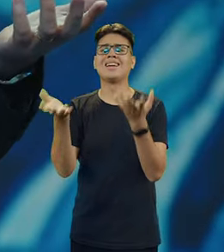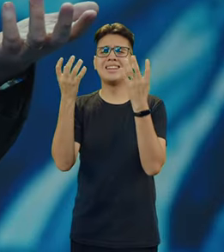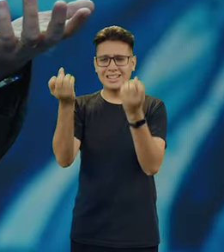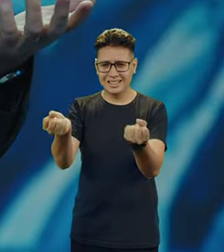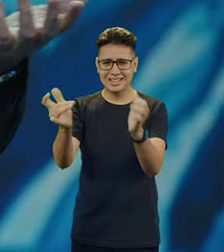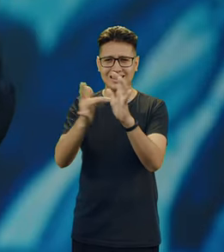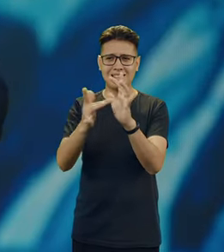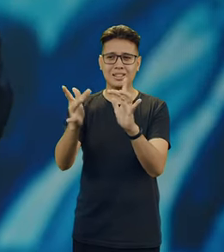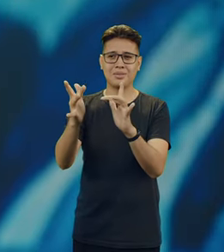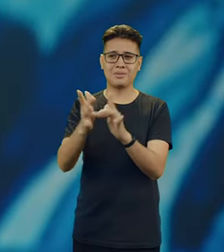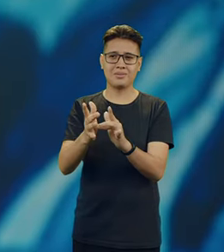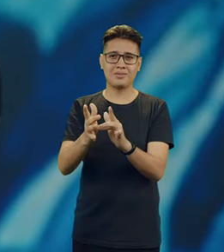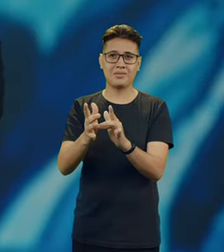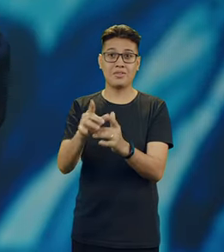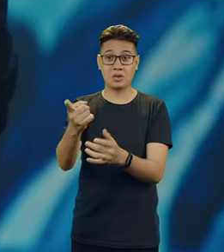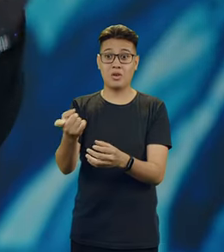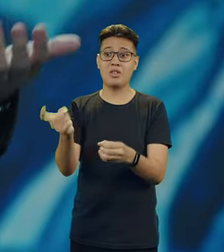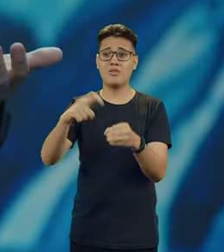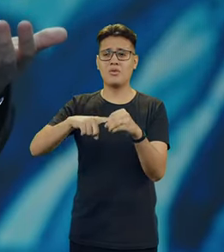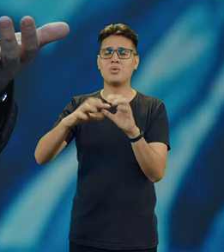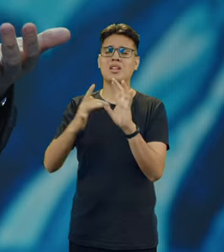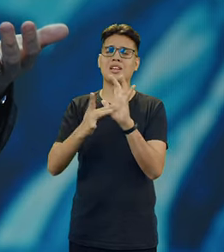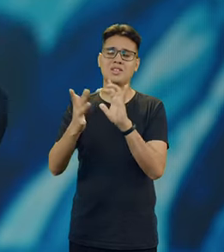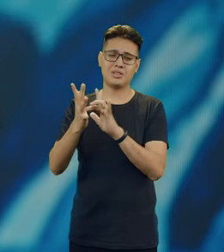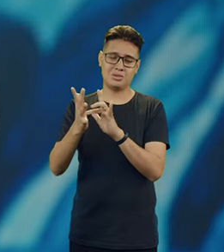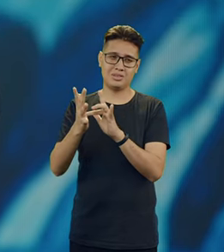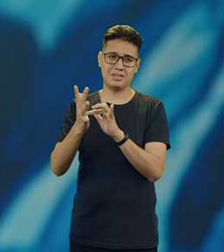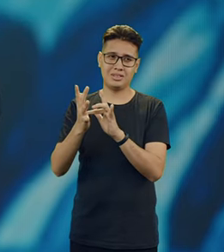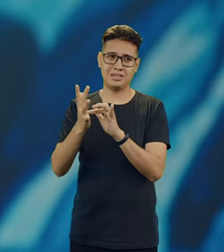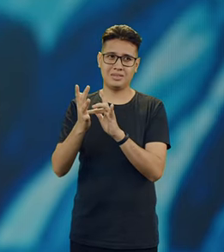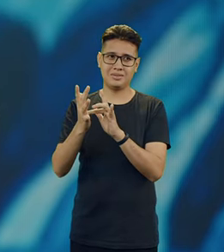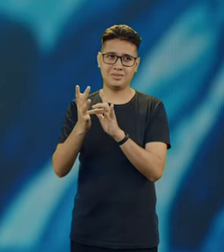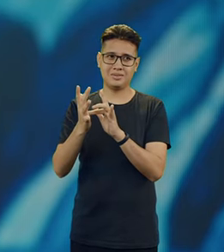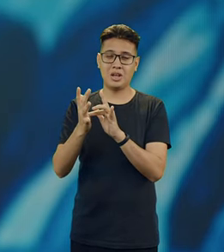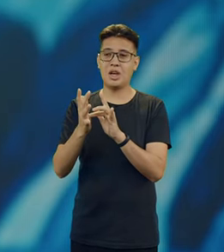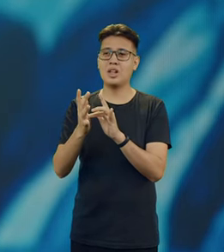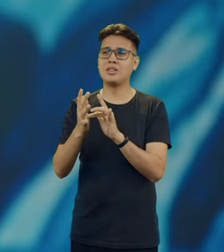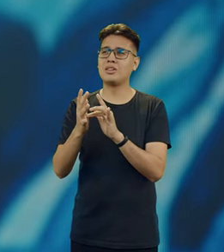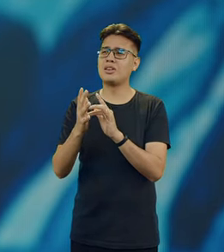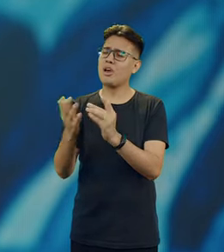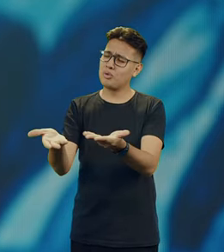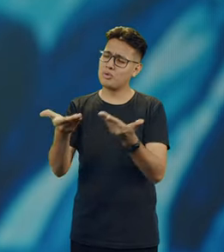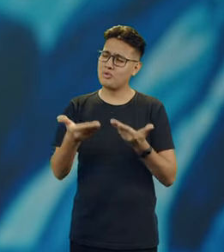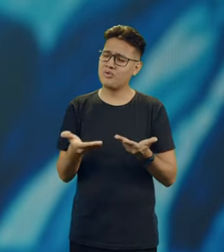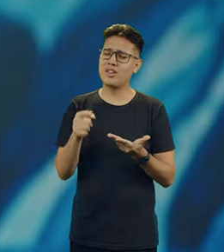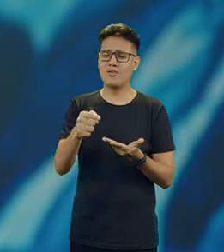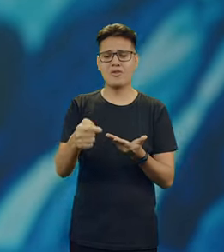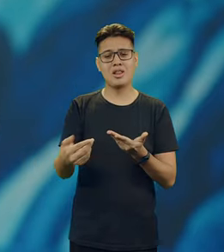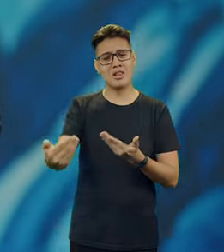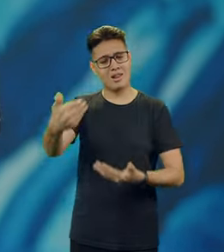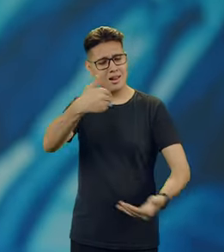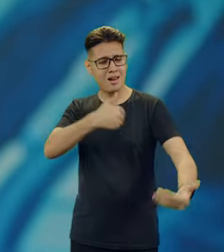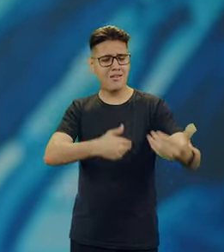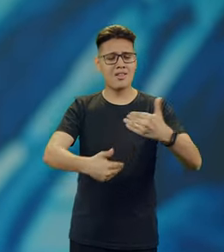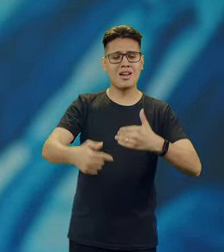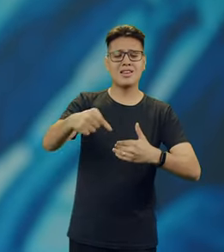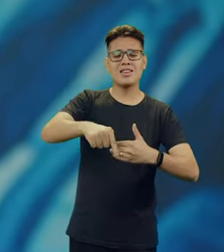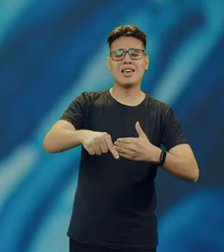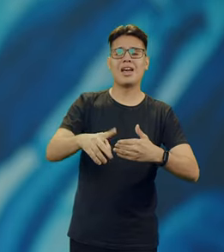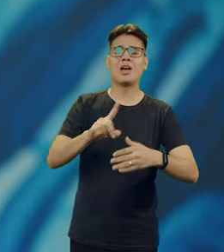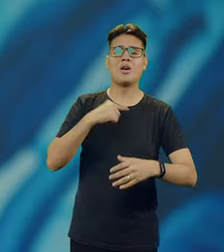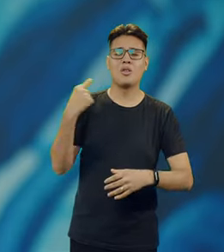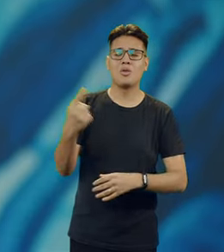Jesus, você quer reconciliar com Deus. Eu convido vocês para vir aqui à frente, para nós fazer uma oração por